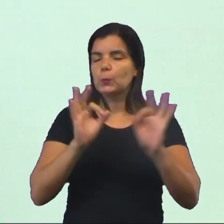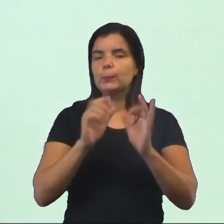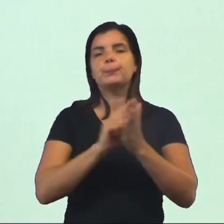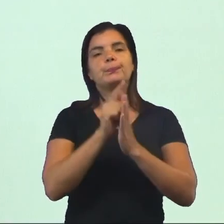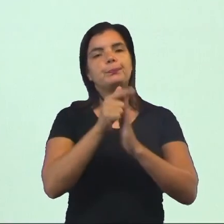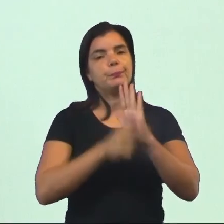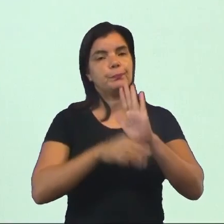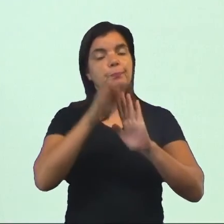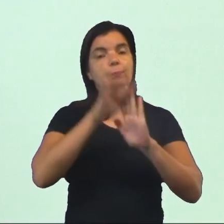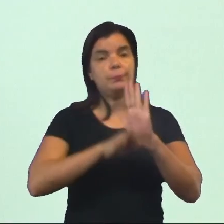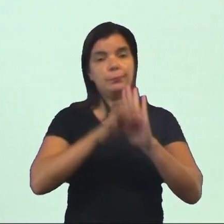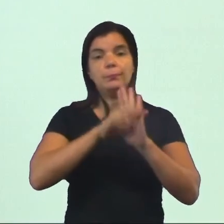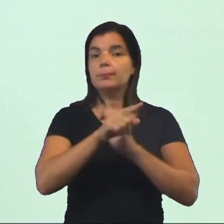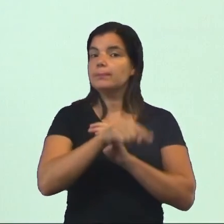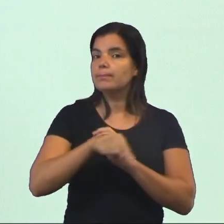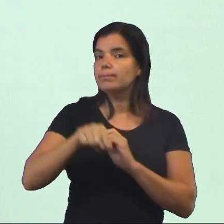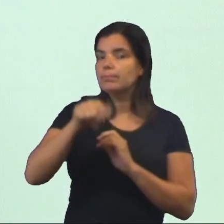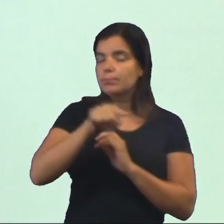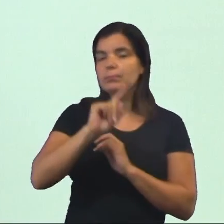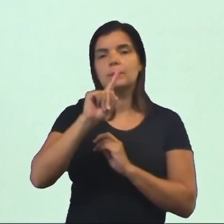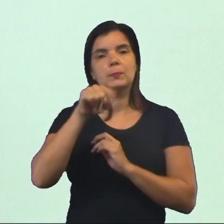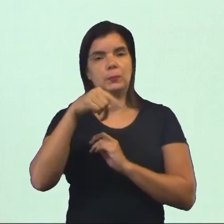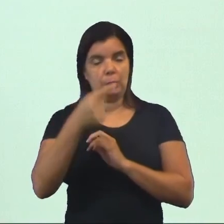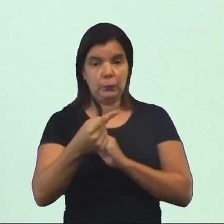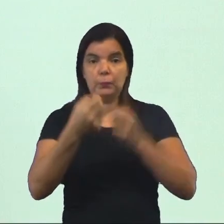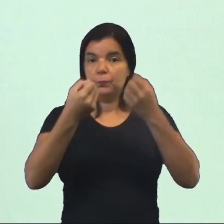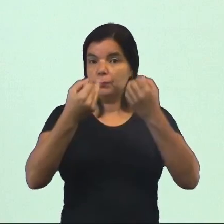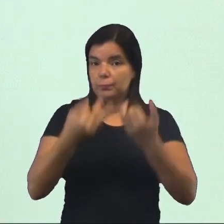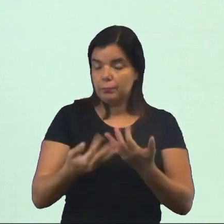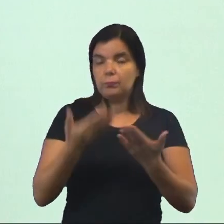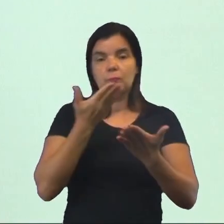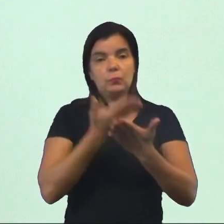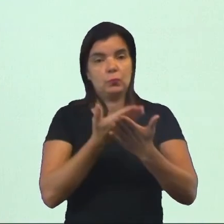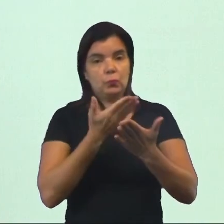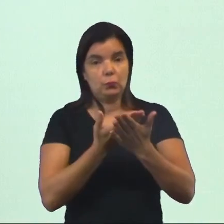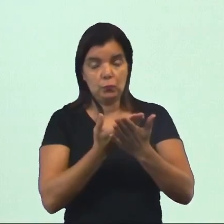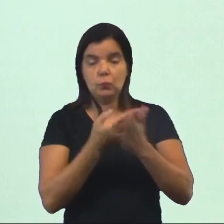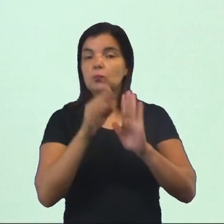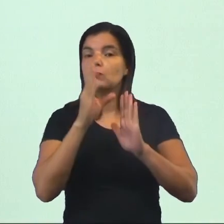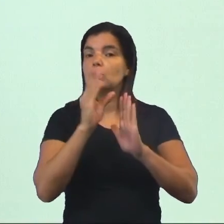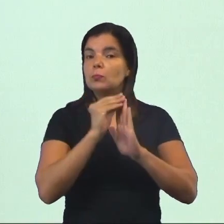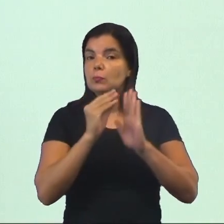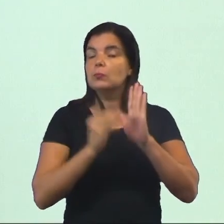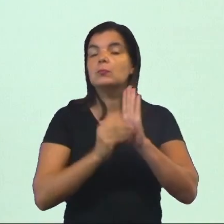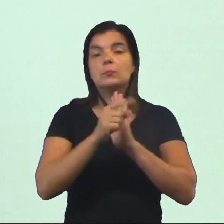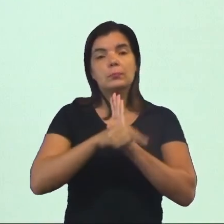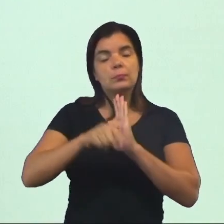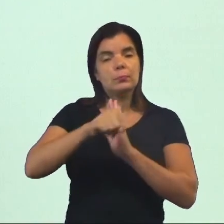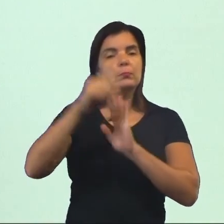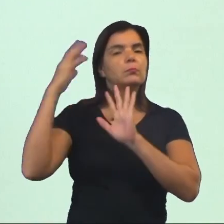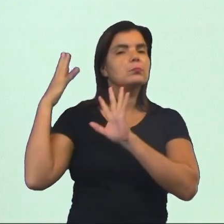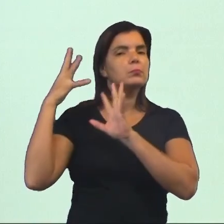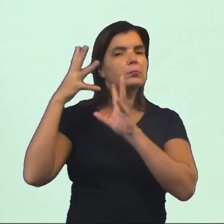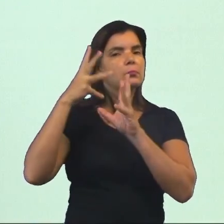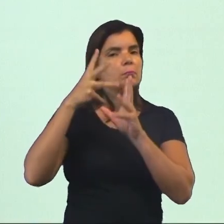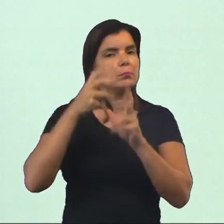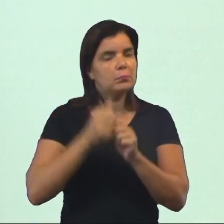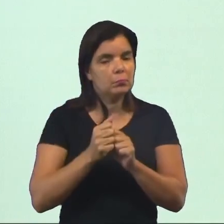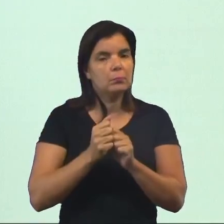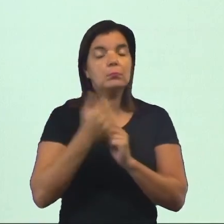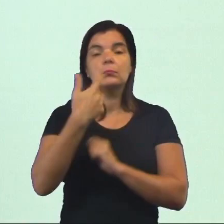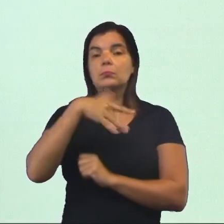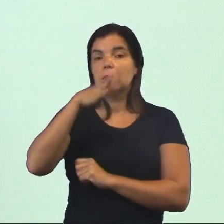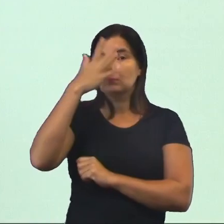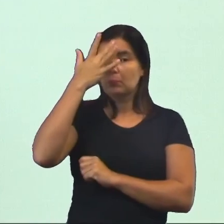gênero textual para você, depois, como eu falei, depois de estudar um conteúdo, para você revisar, para você